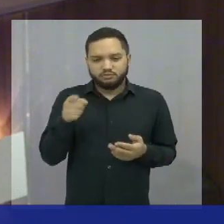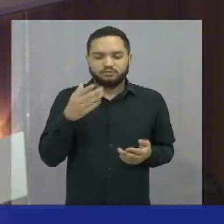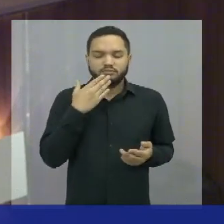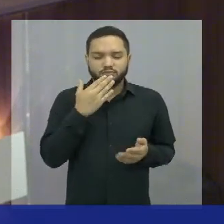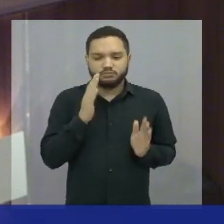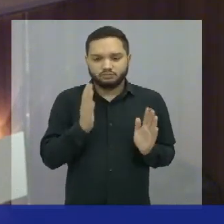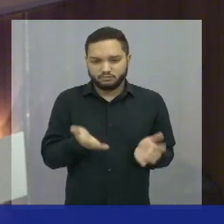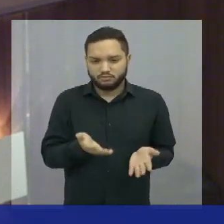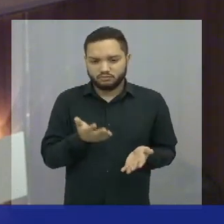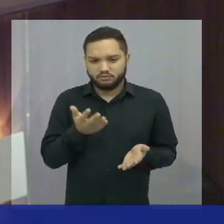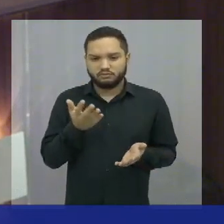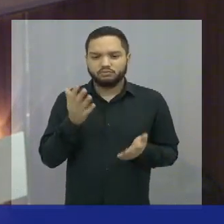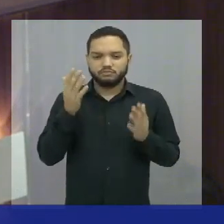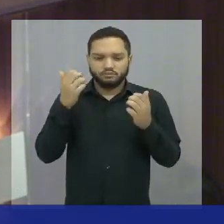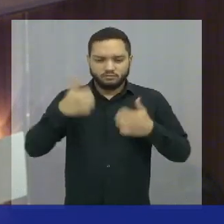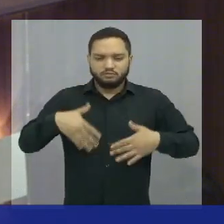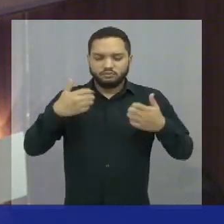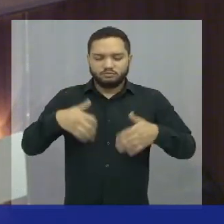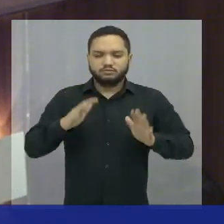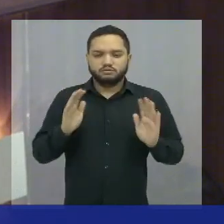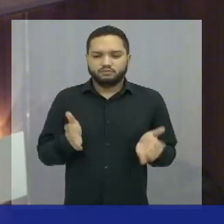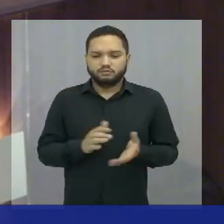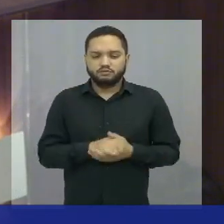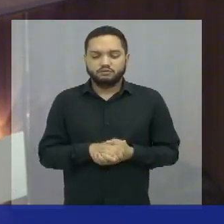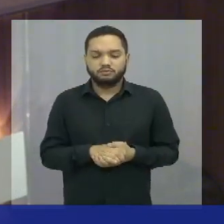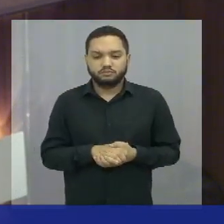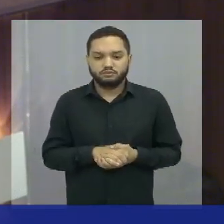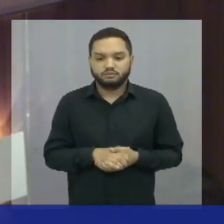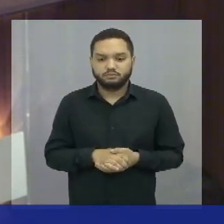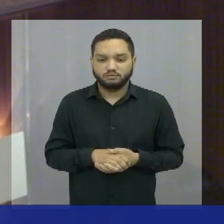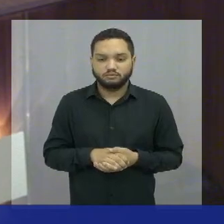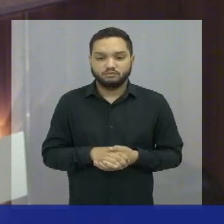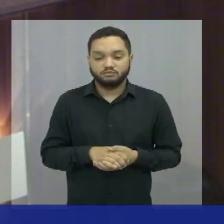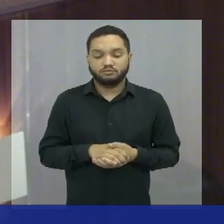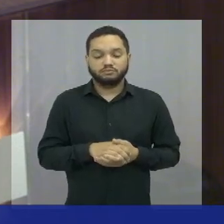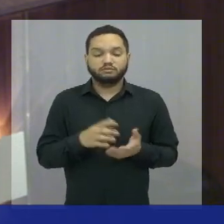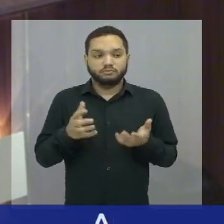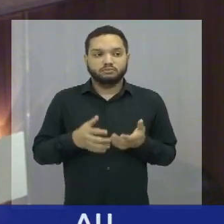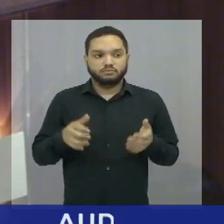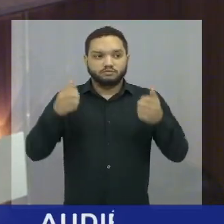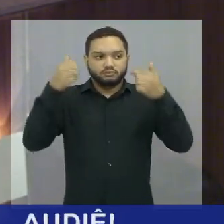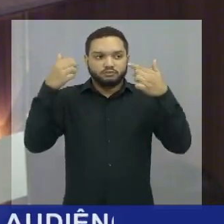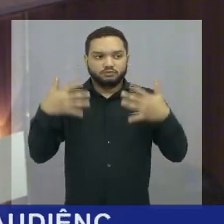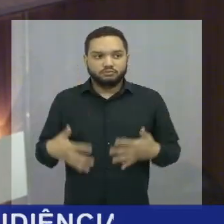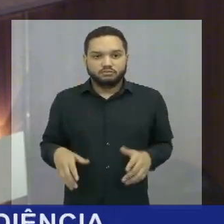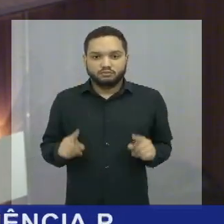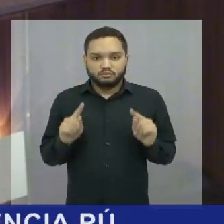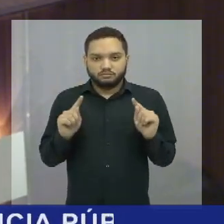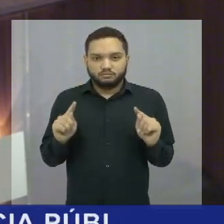pedir, já falou também. Eu quero só dizer que